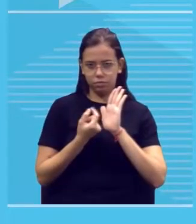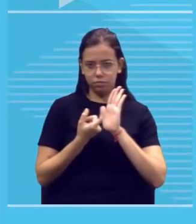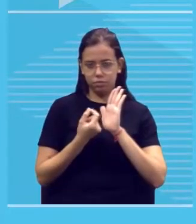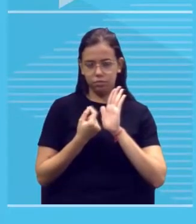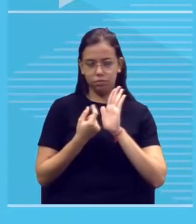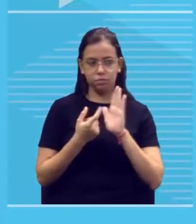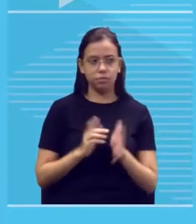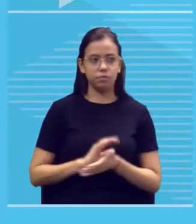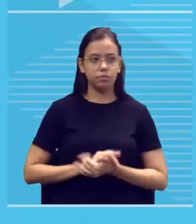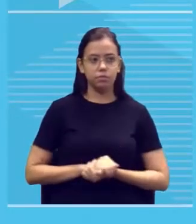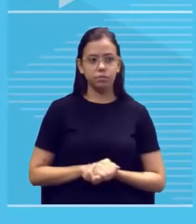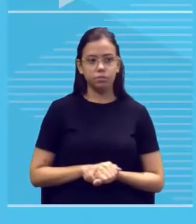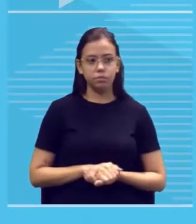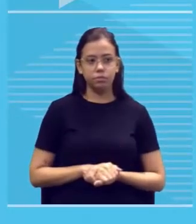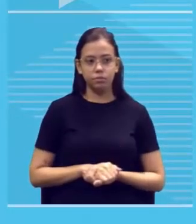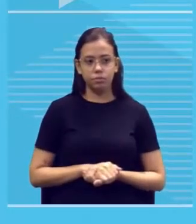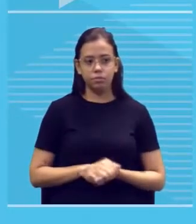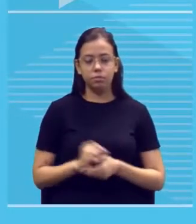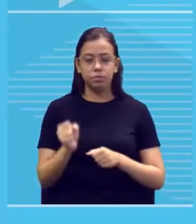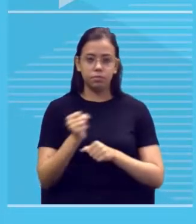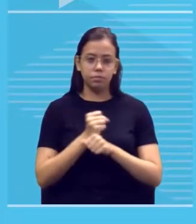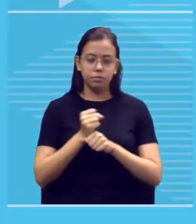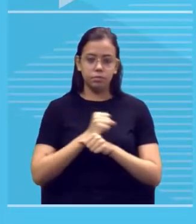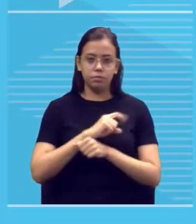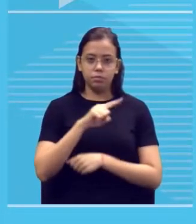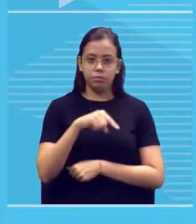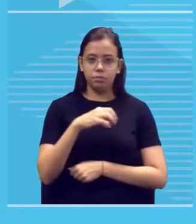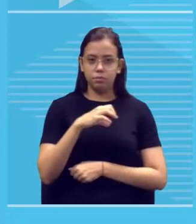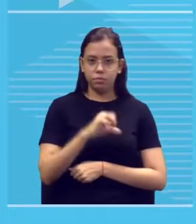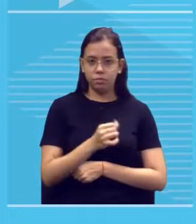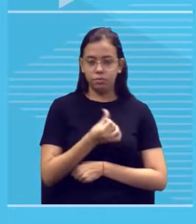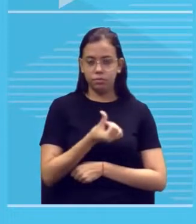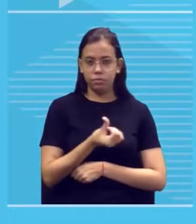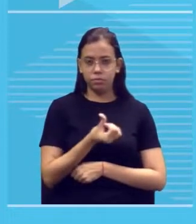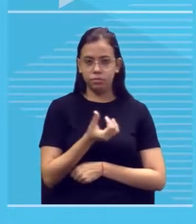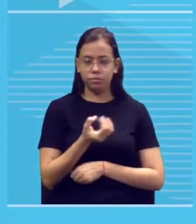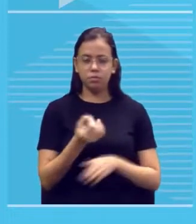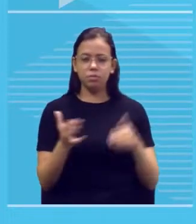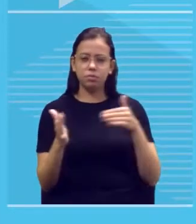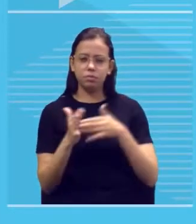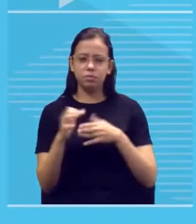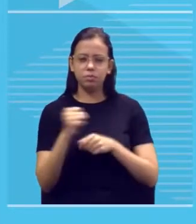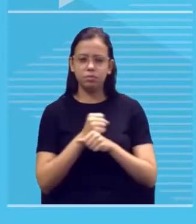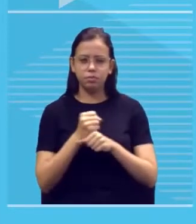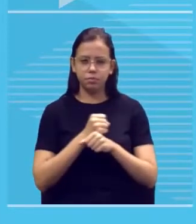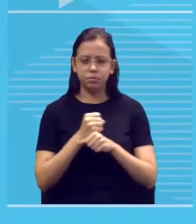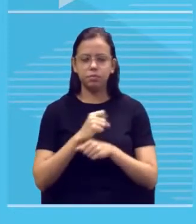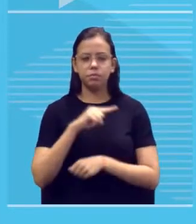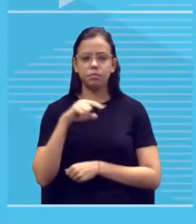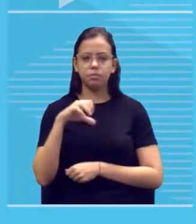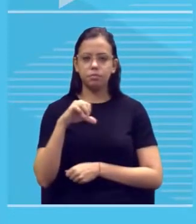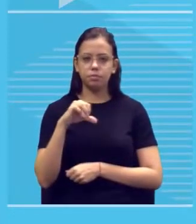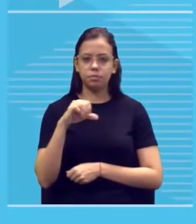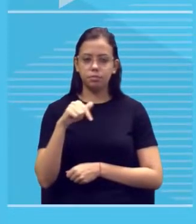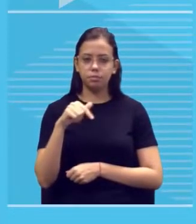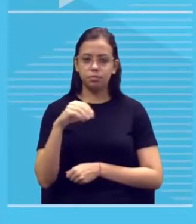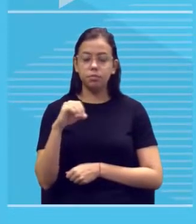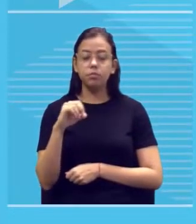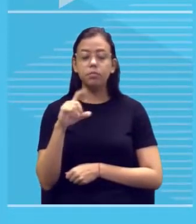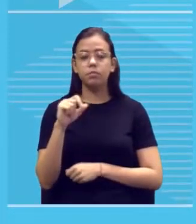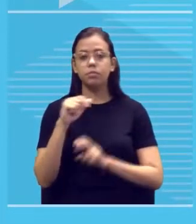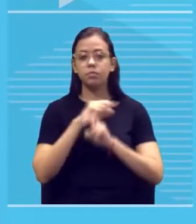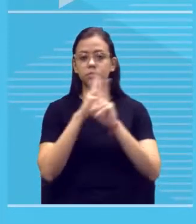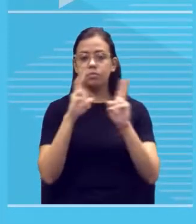900 desde de 60 mais ou menos até meados de 70 sobre uma pessoa